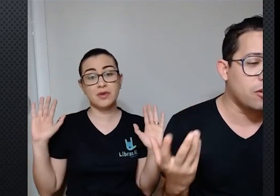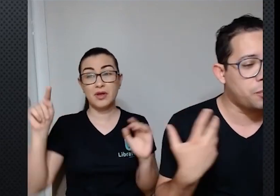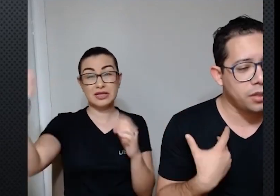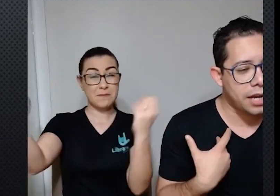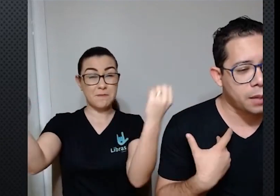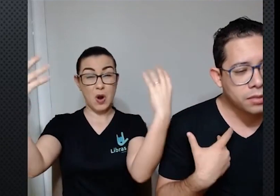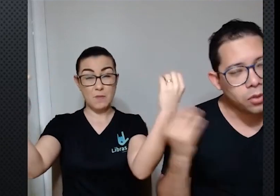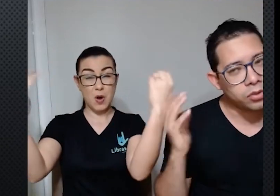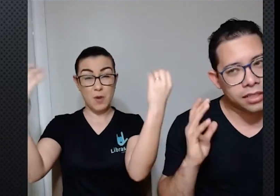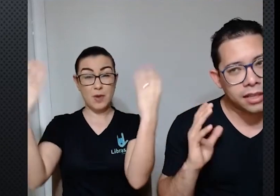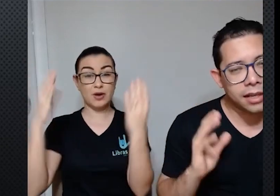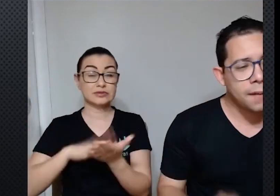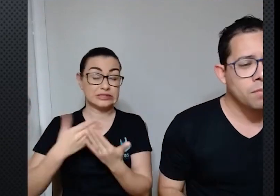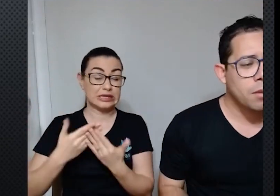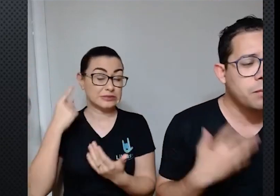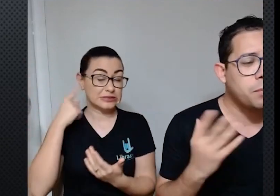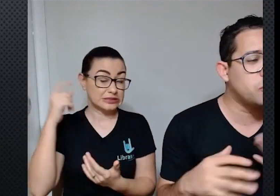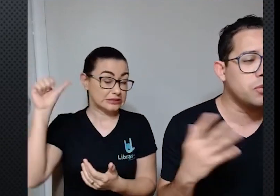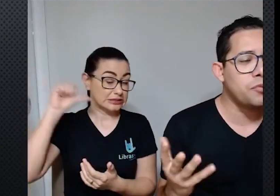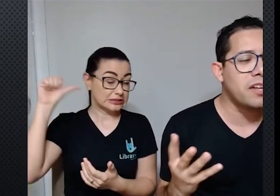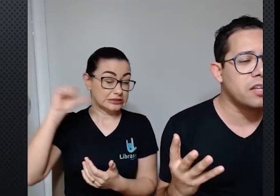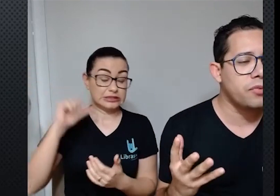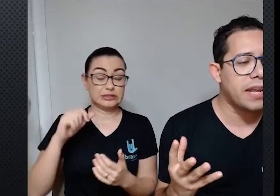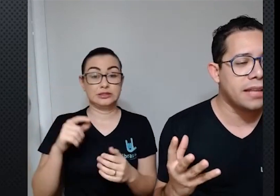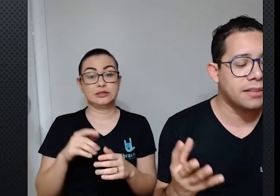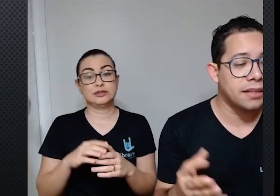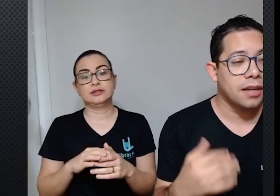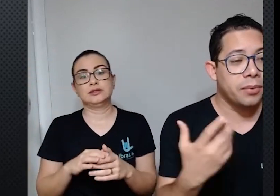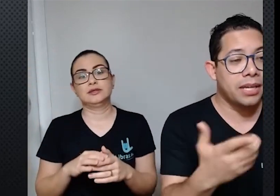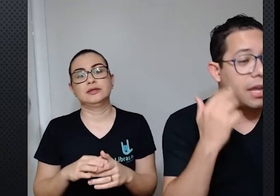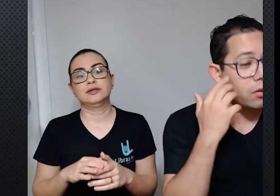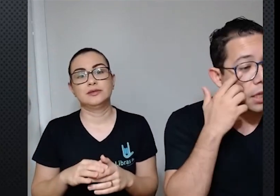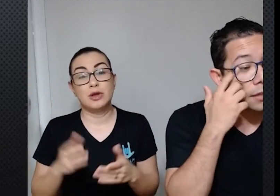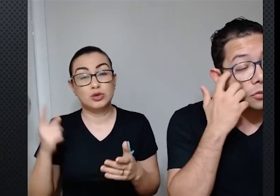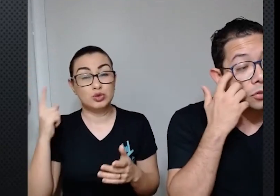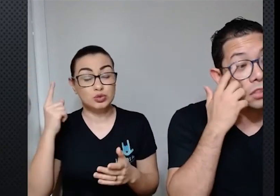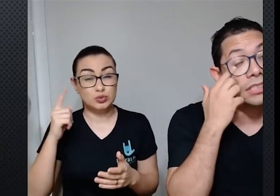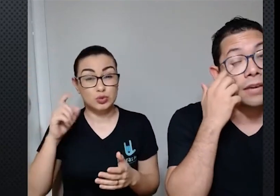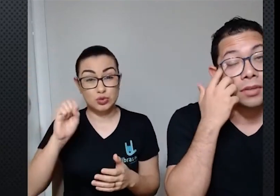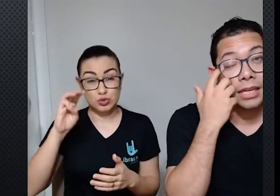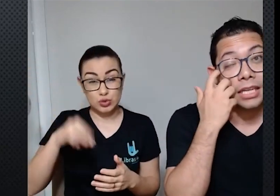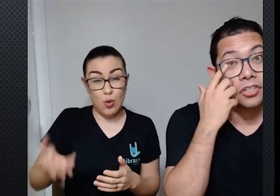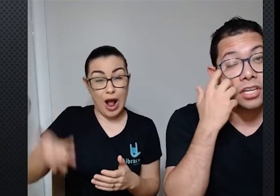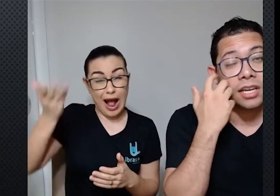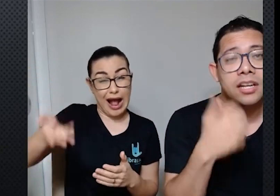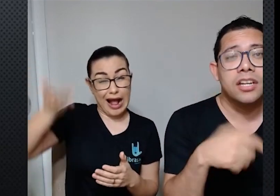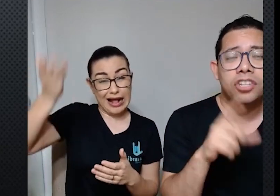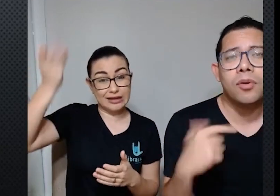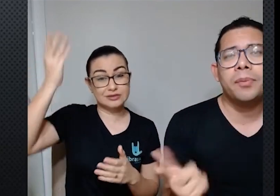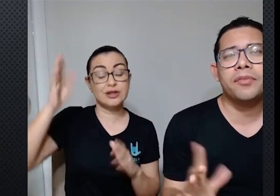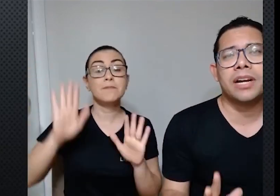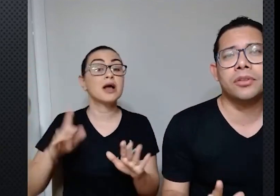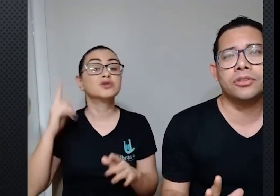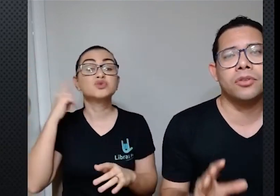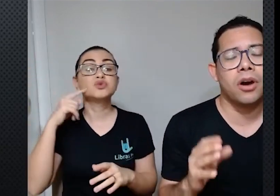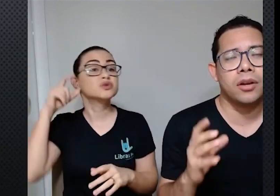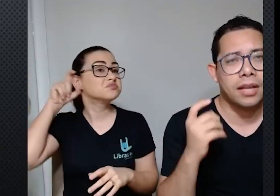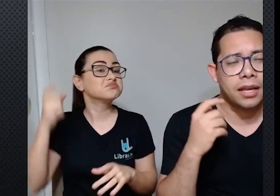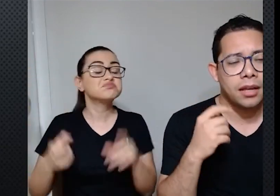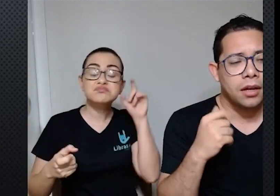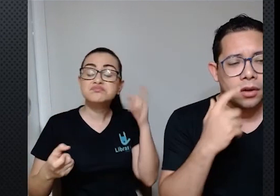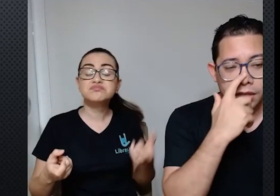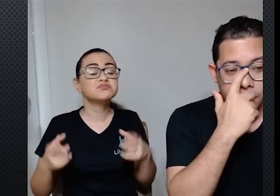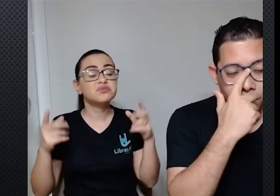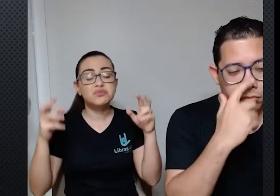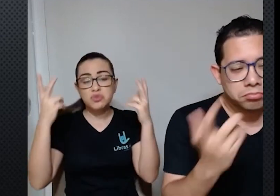muito alto para o intérprete, ele conseguia entender, mas para o surdo não fazia diferença, porque nenhum daqueles surdos que estavam naquele dia tinha um amplificador sonoro,